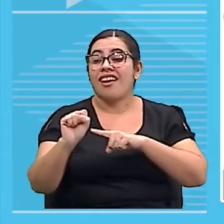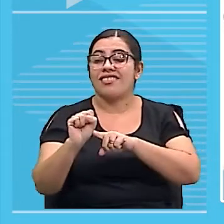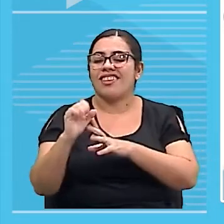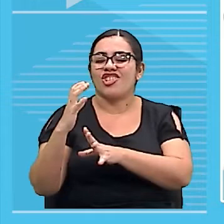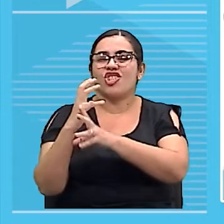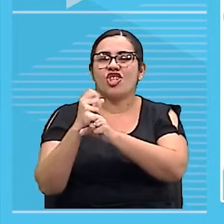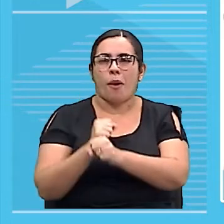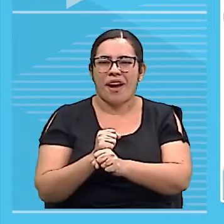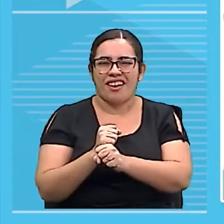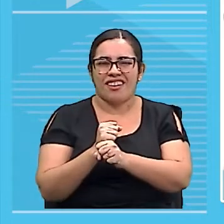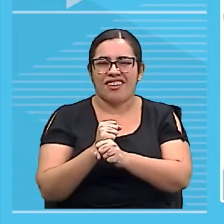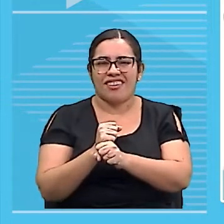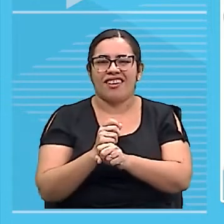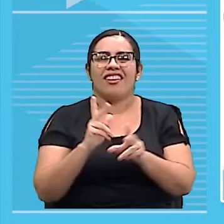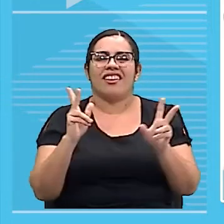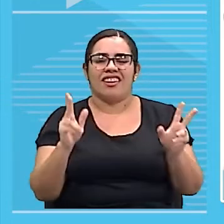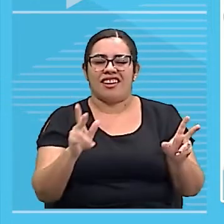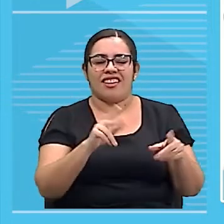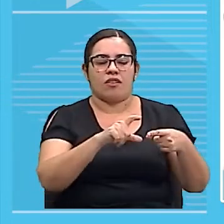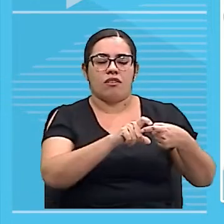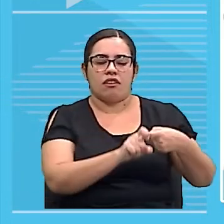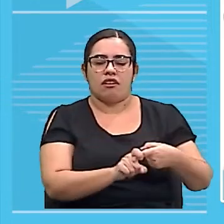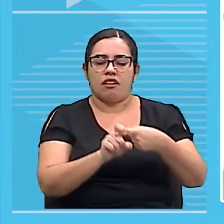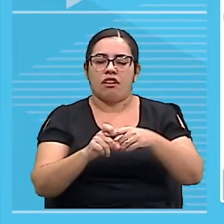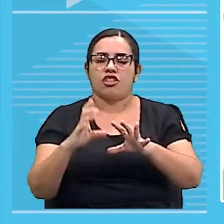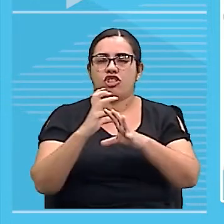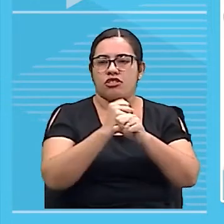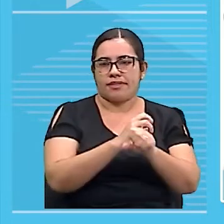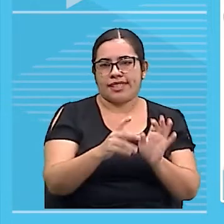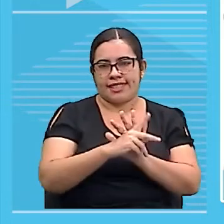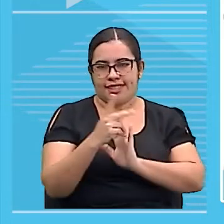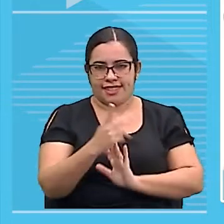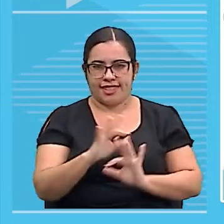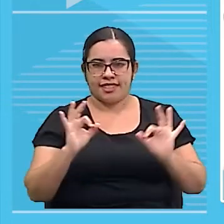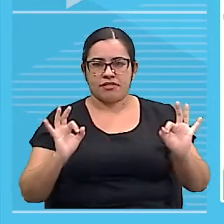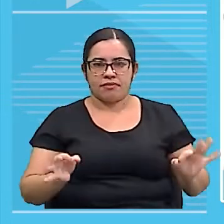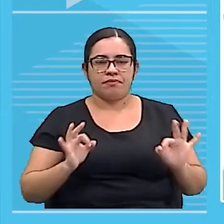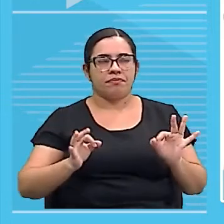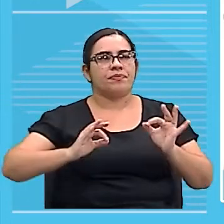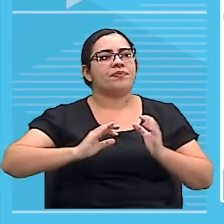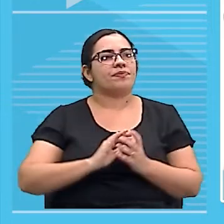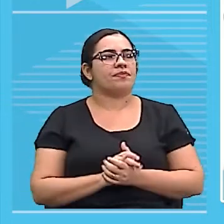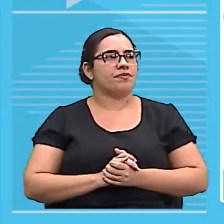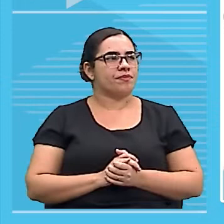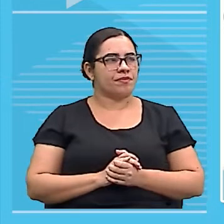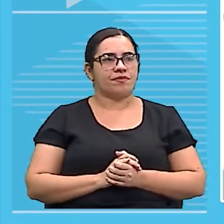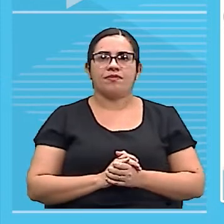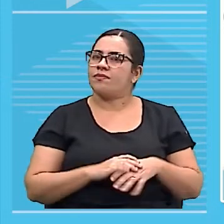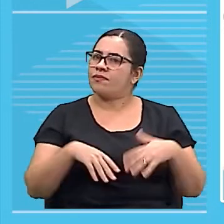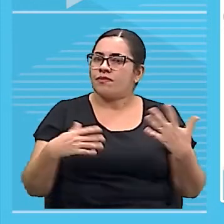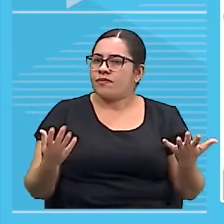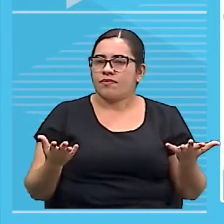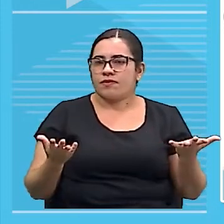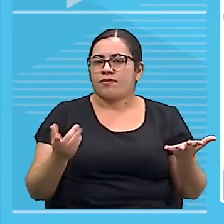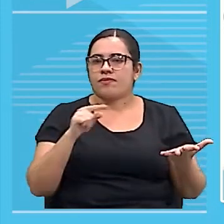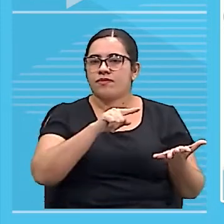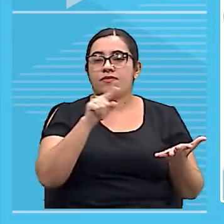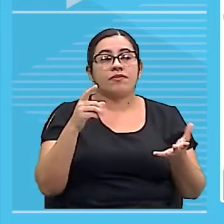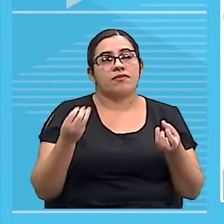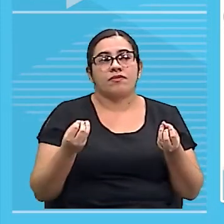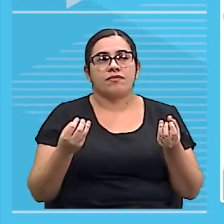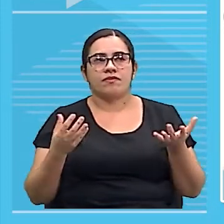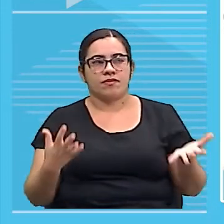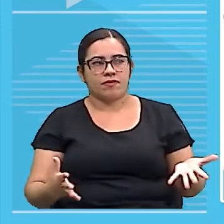os resistores é a resistência deles certo então você vai